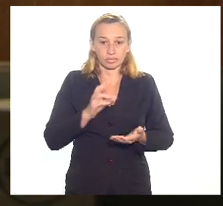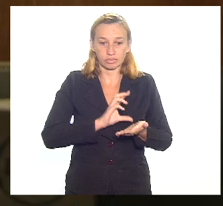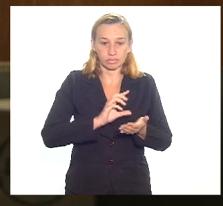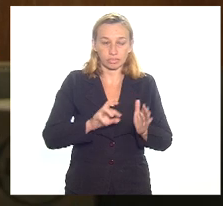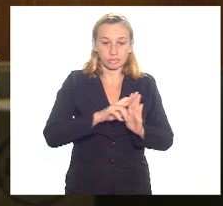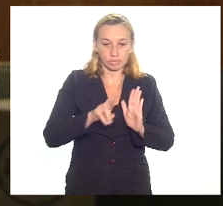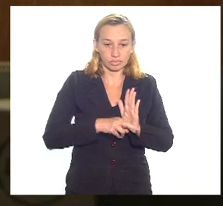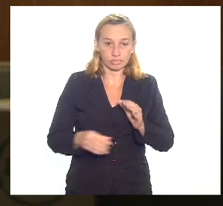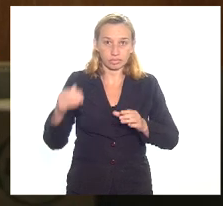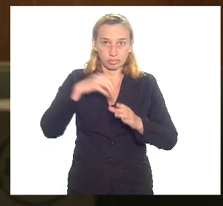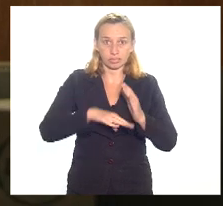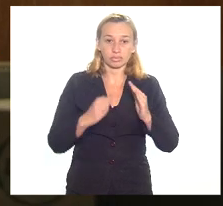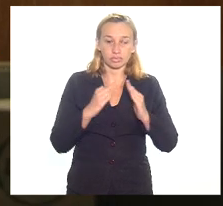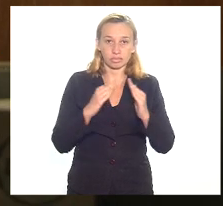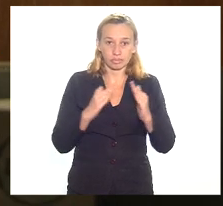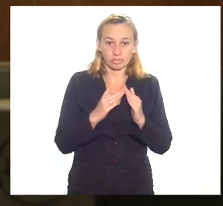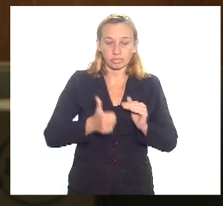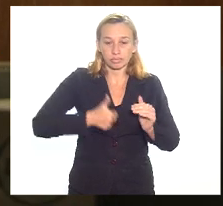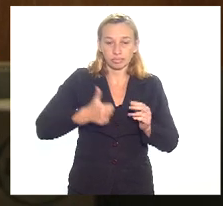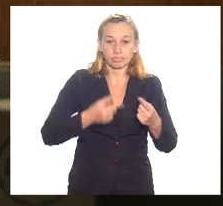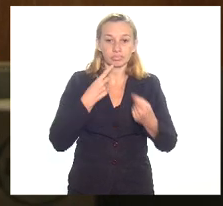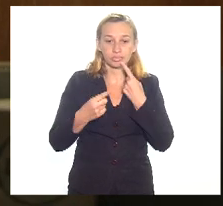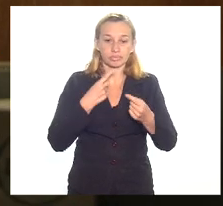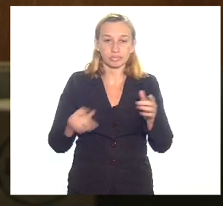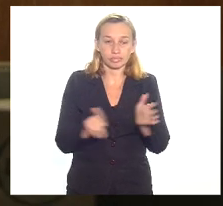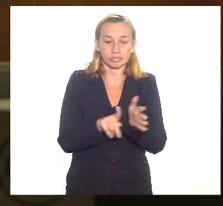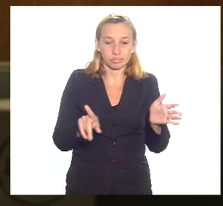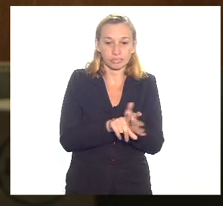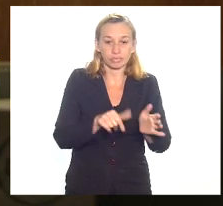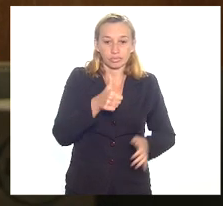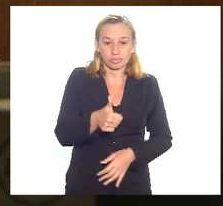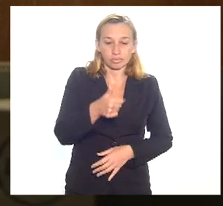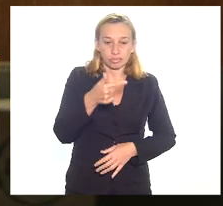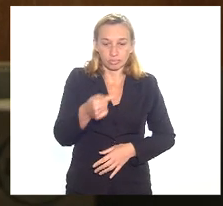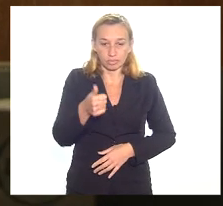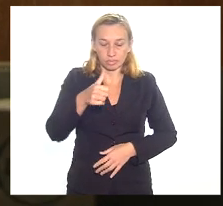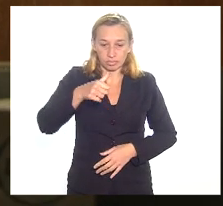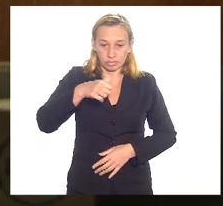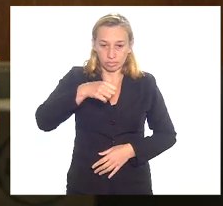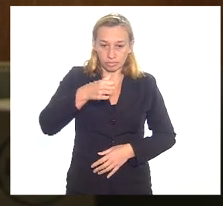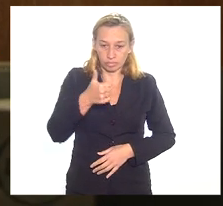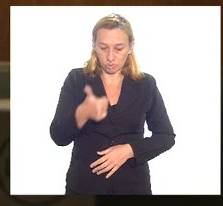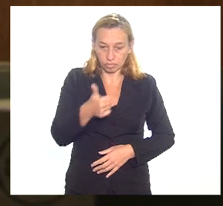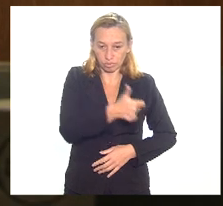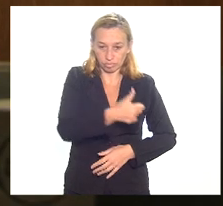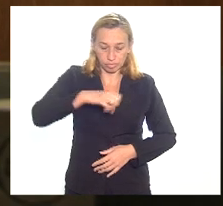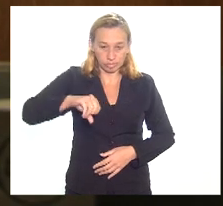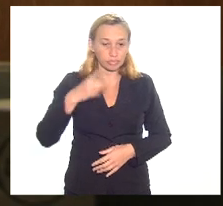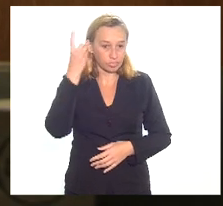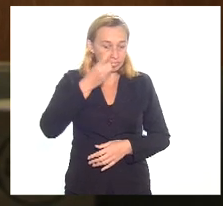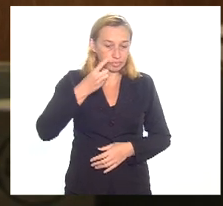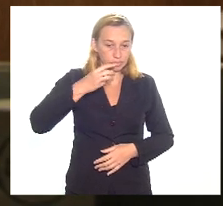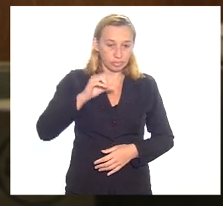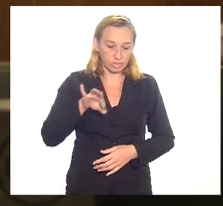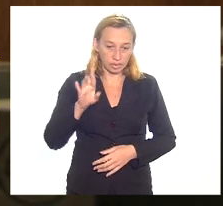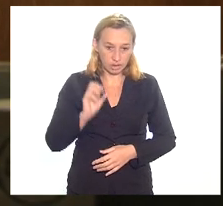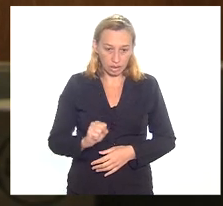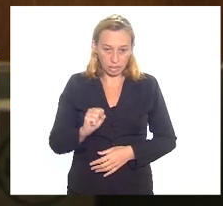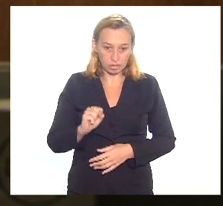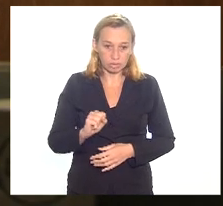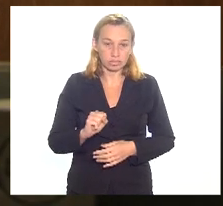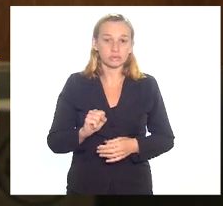em tramitação ordinária, em votação, em primeira discussão, projeto de lei 171 de 19, de autoria do deputado Carlos Macedo, que institui o programa